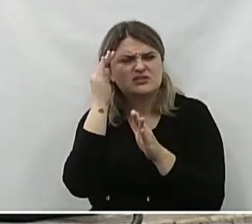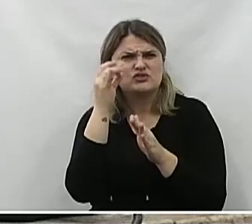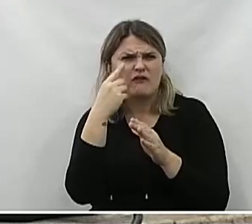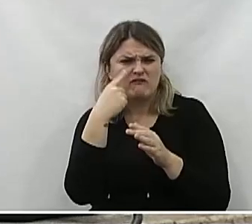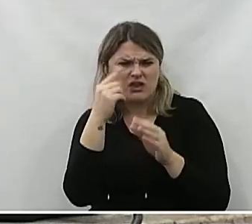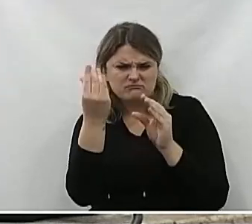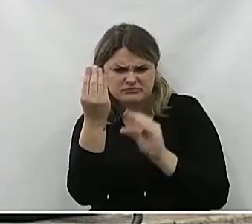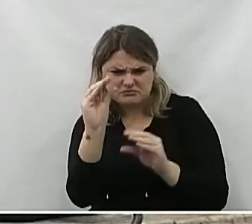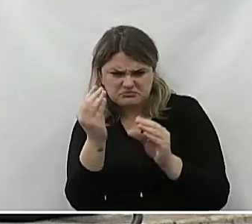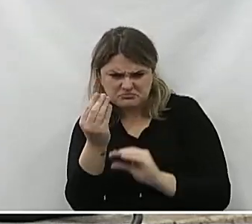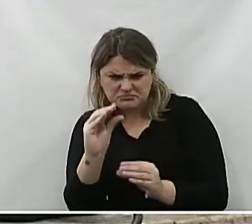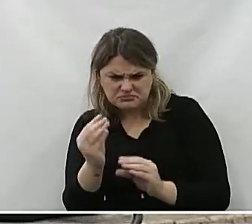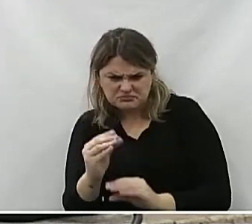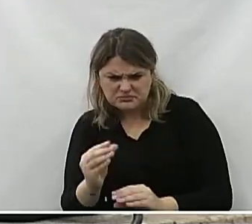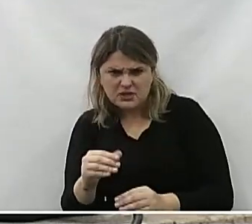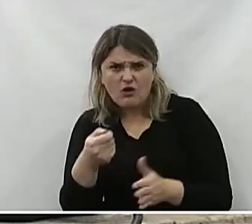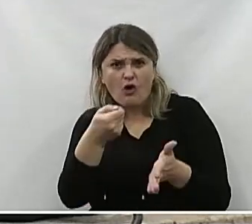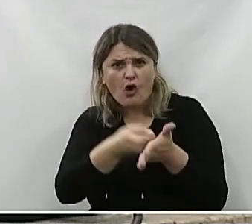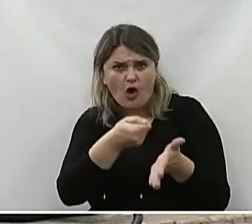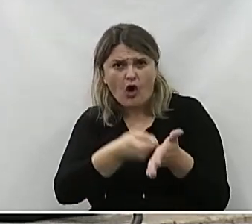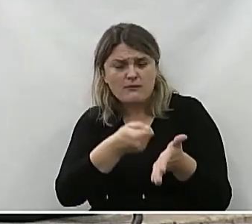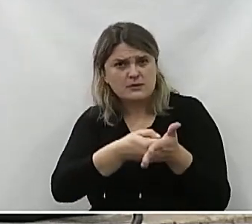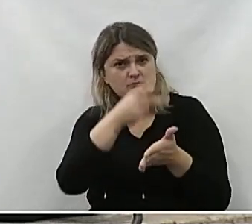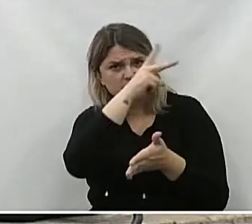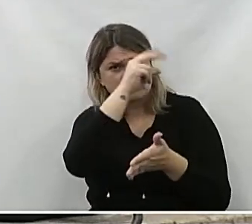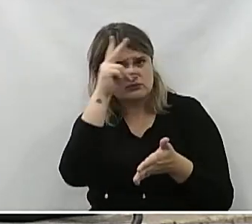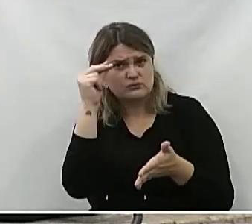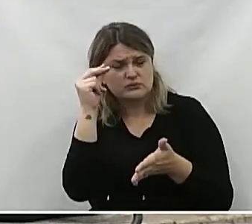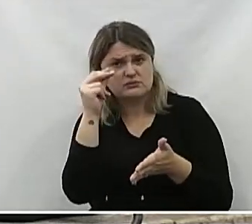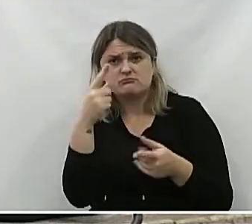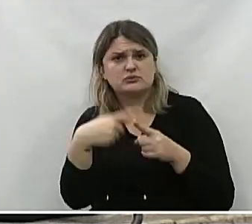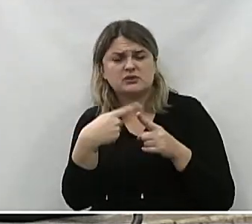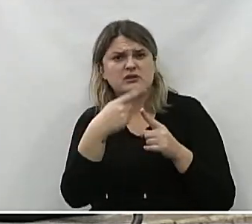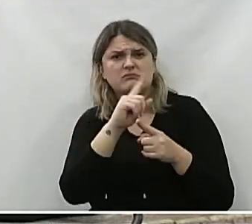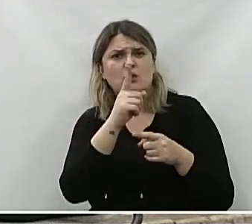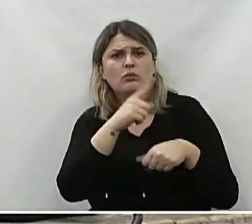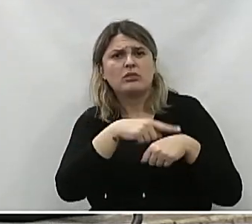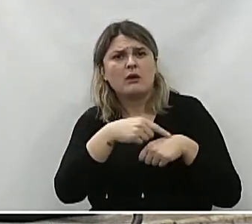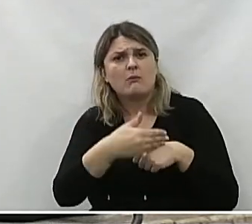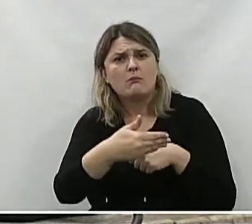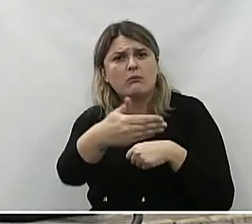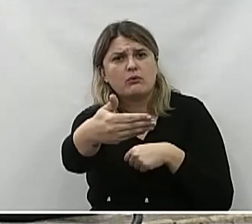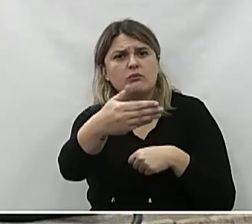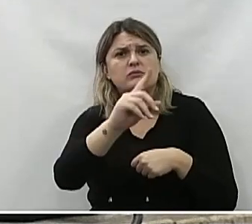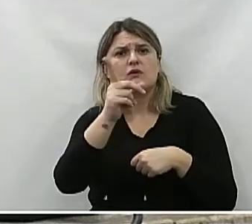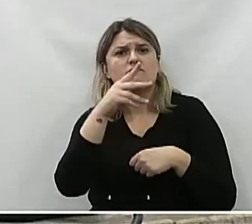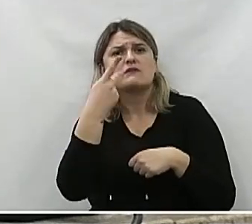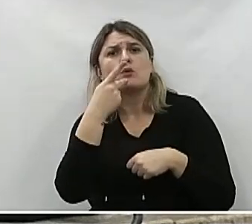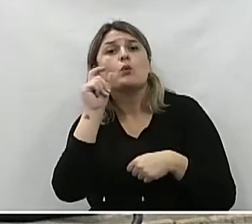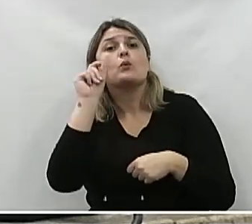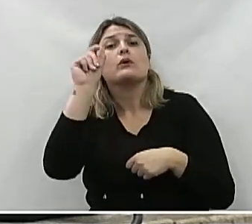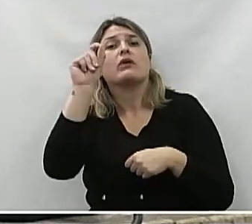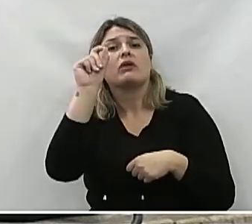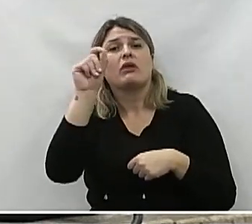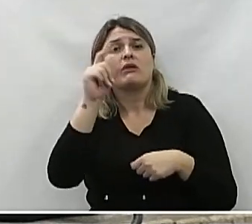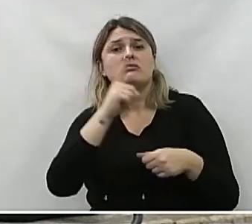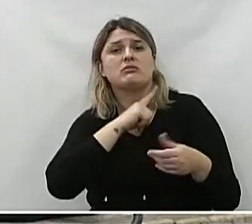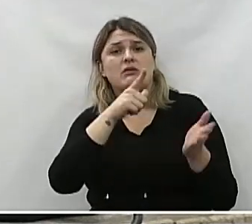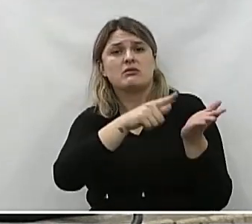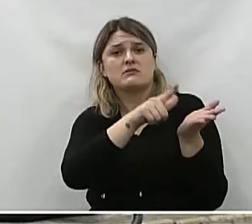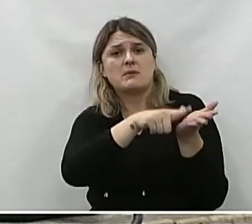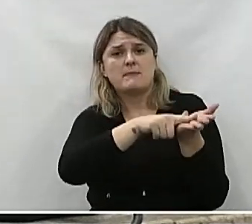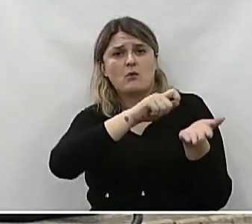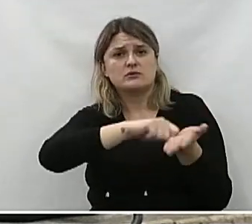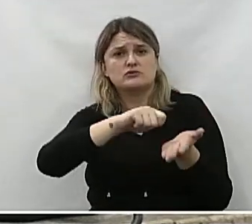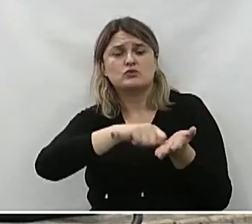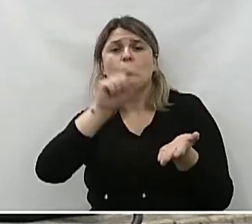olhar os comentários da população mesmo cobrando da prefeitura né porque não foi dado um prazo não foi falado sobre o que tinha nesse